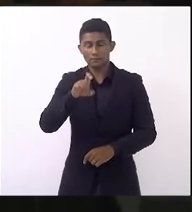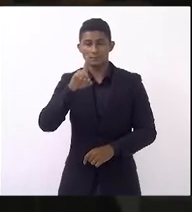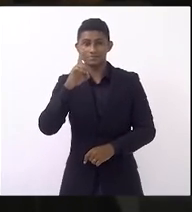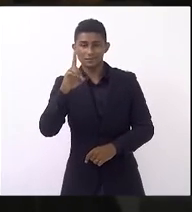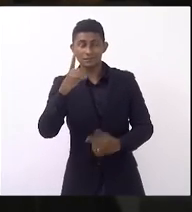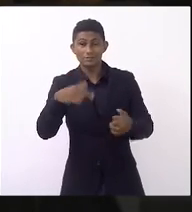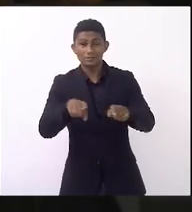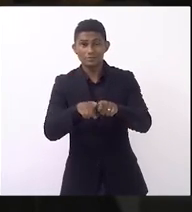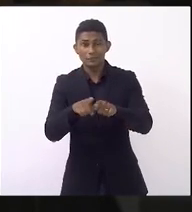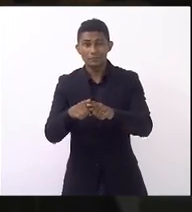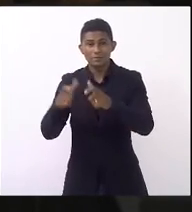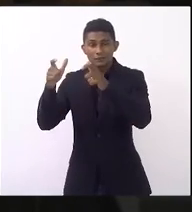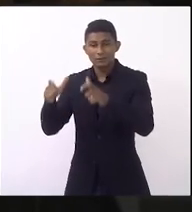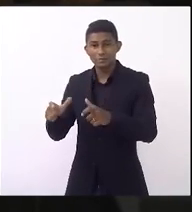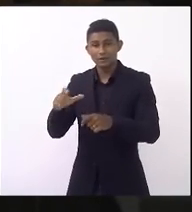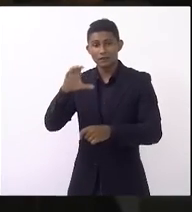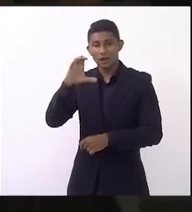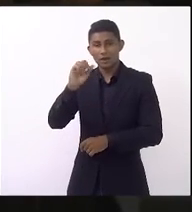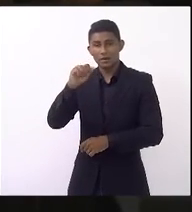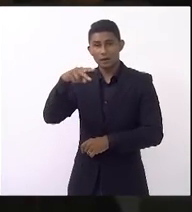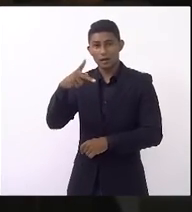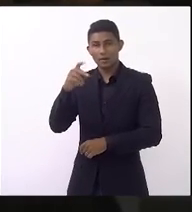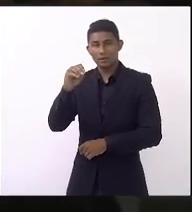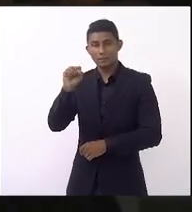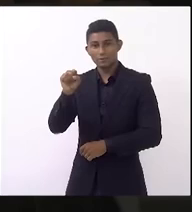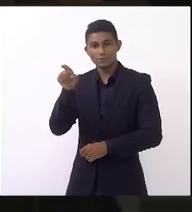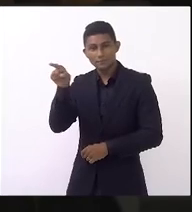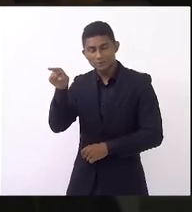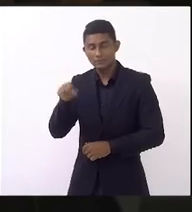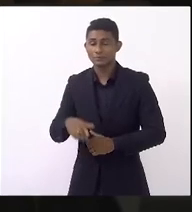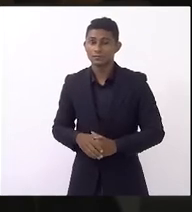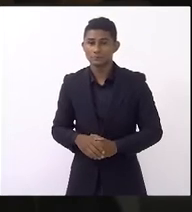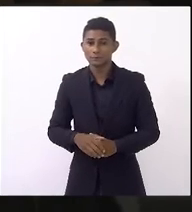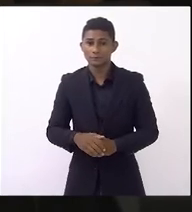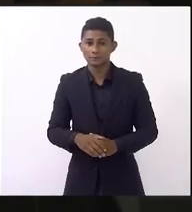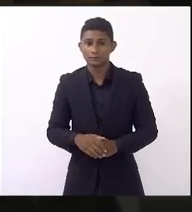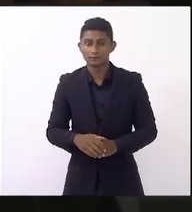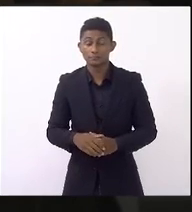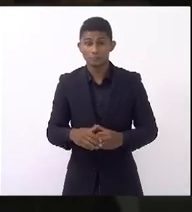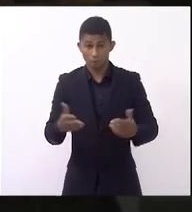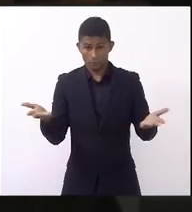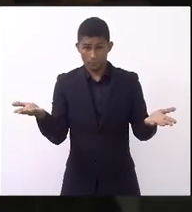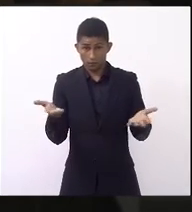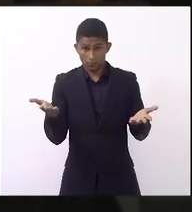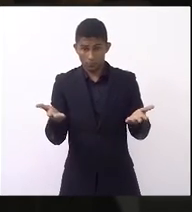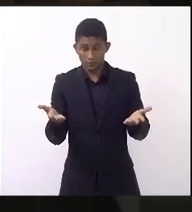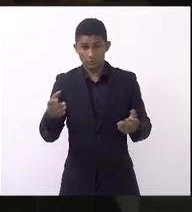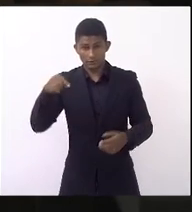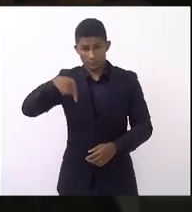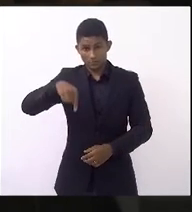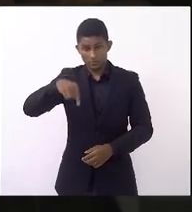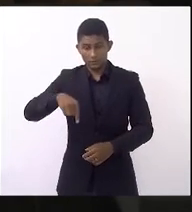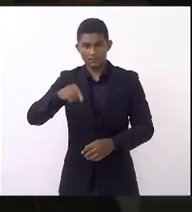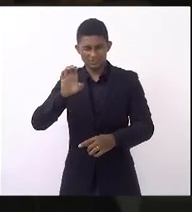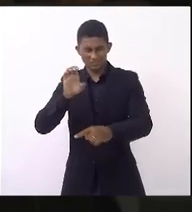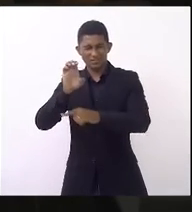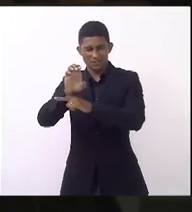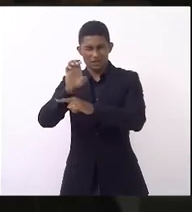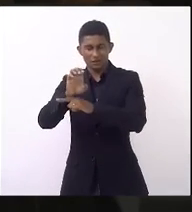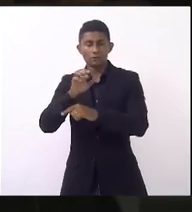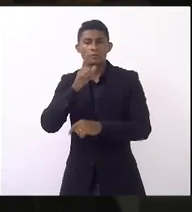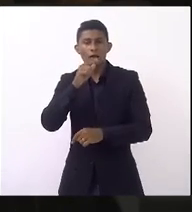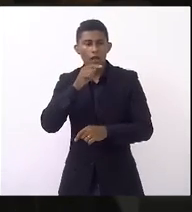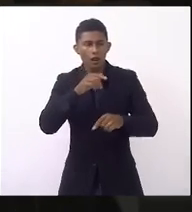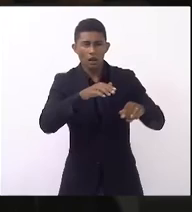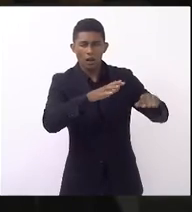A Baixada Campista. Hoje, o Estado, para dragar um rio, está lá com